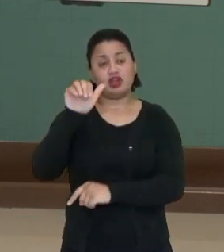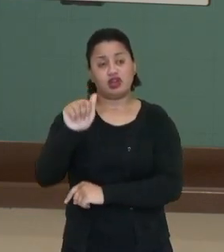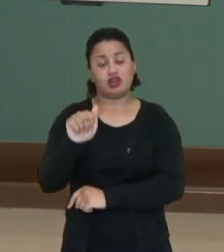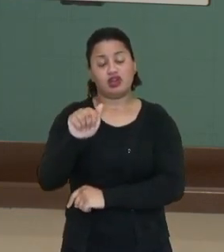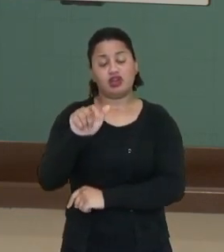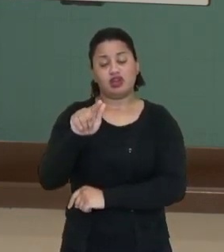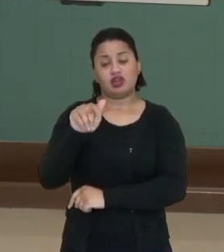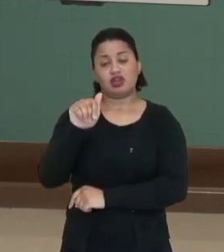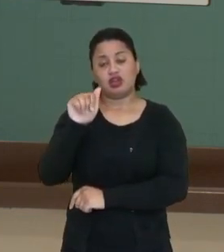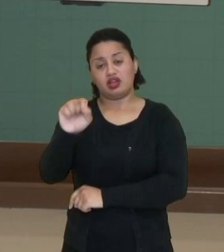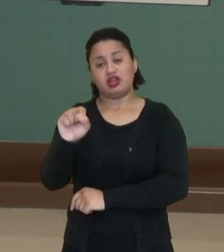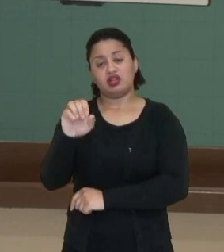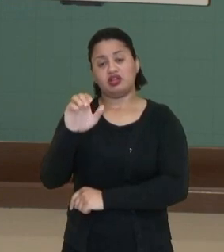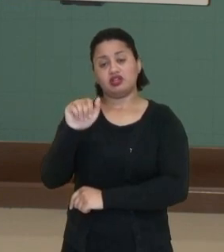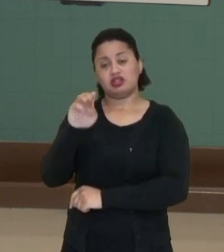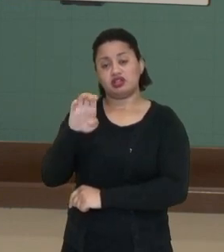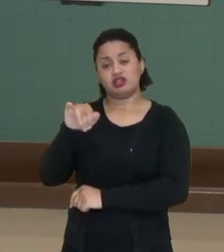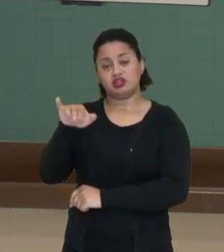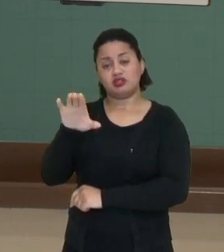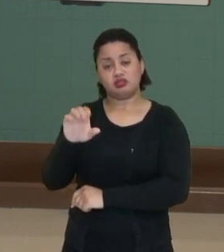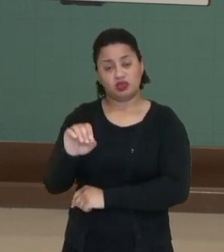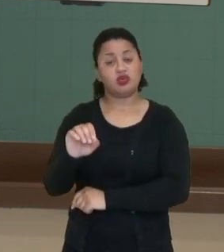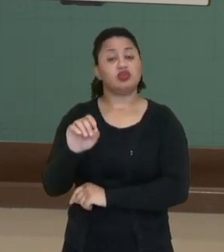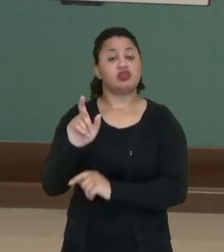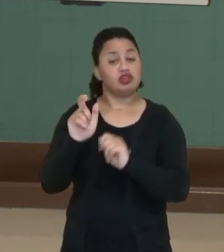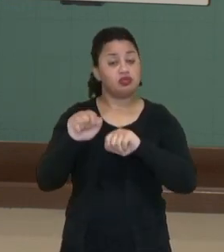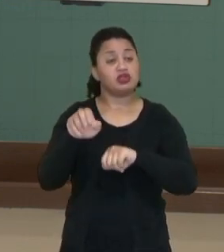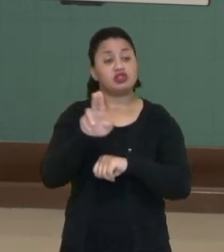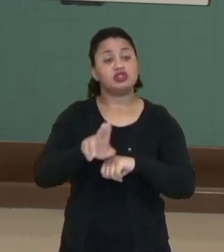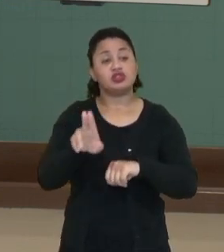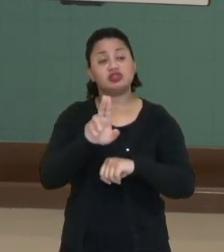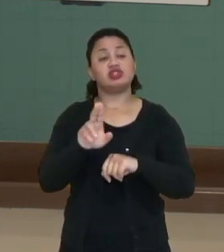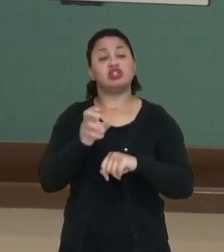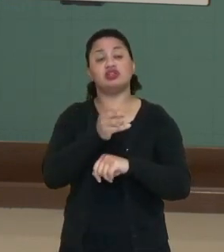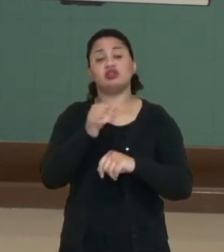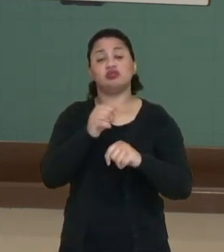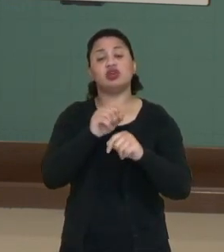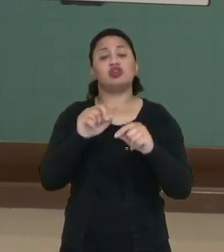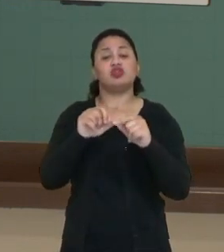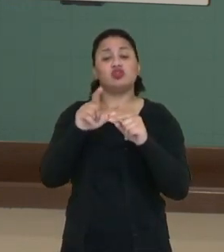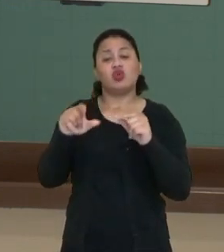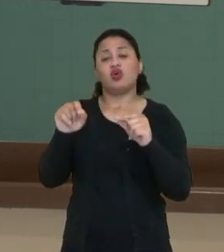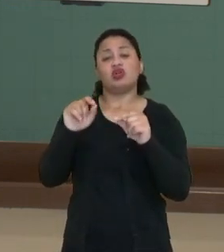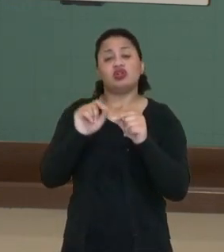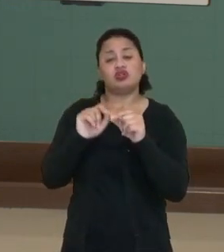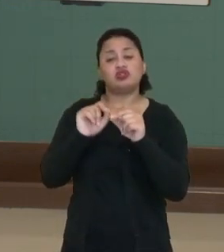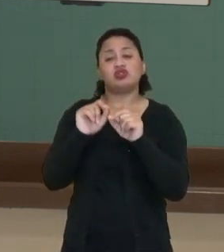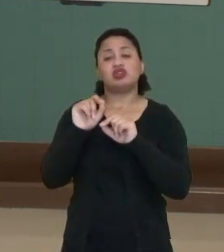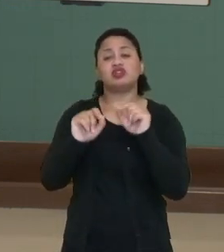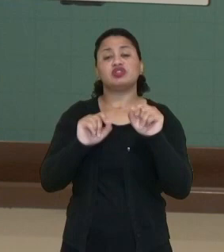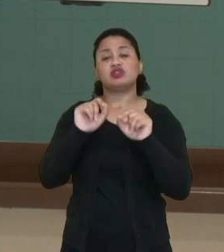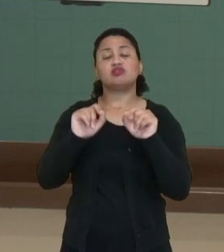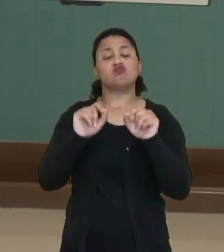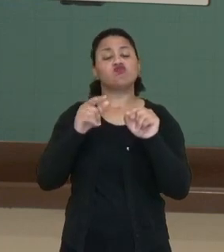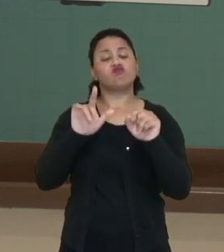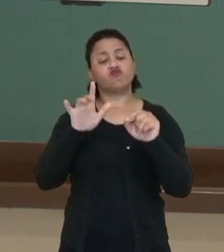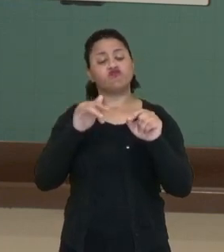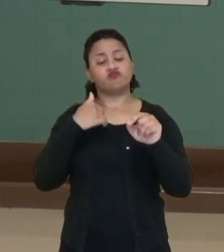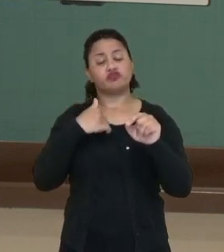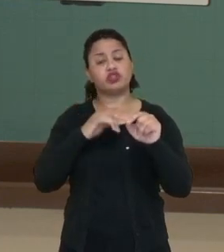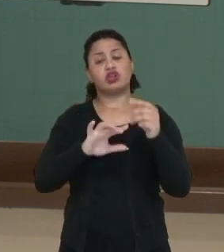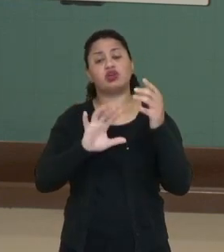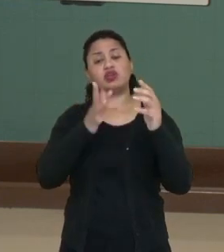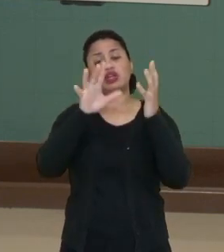também é utilizado aqui através das folhas das plantas para que realizem a fotossíntese. E nesse processo, então, é